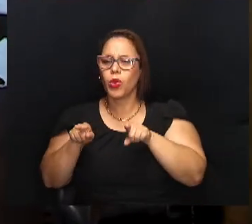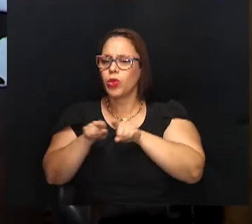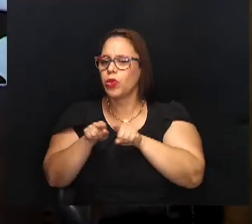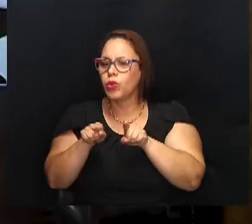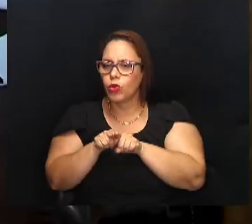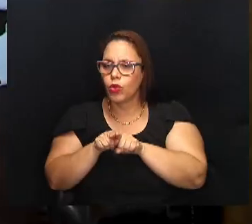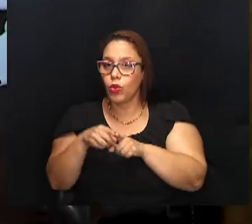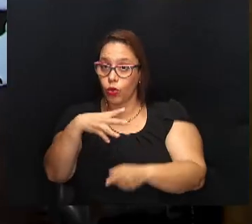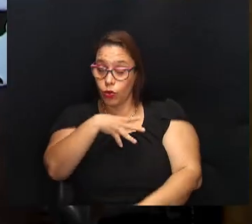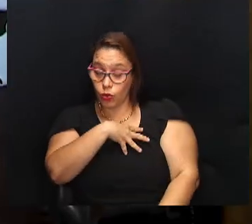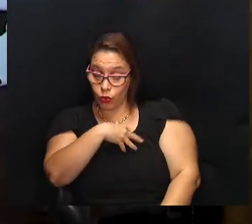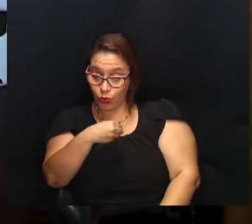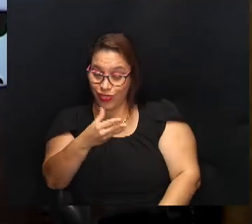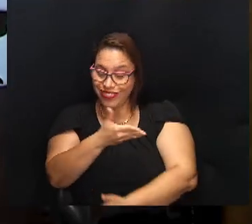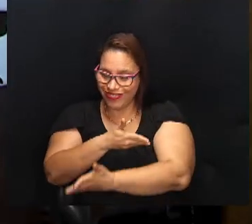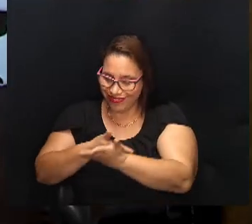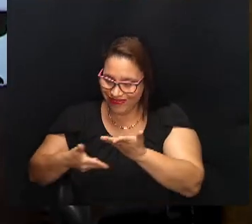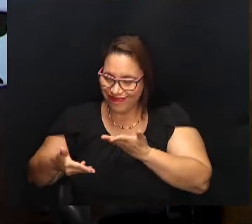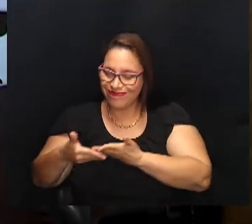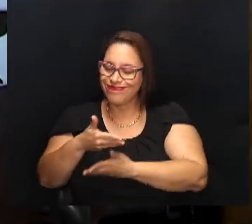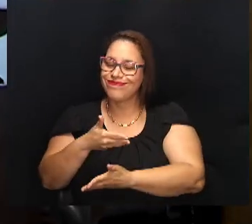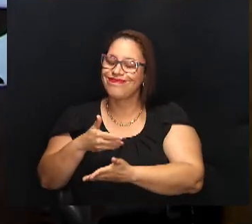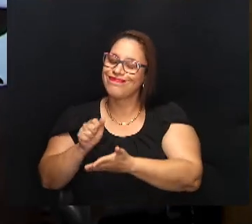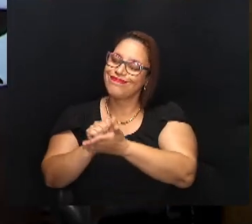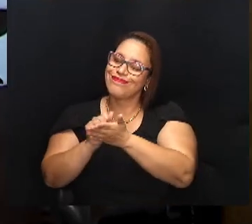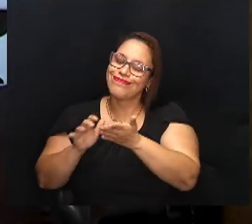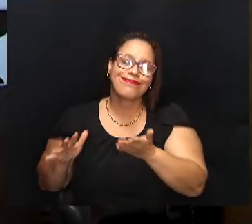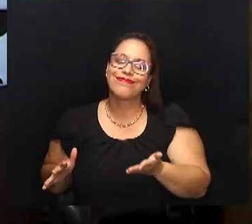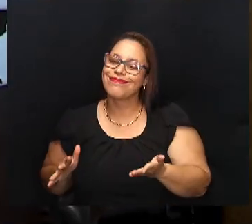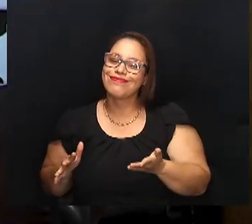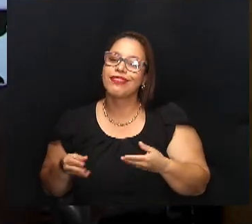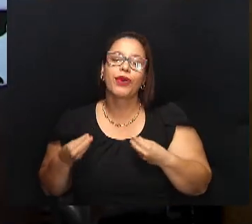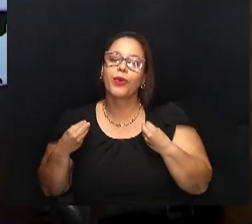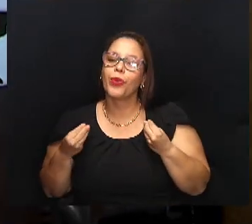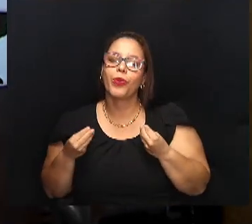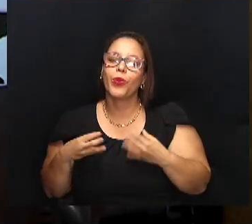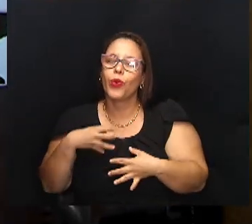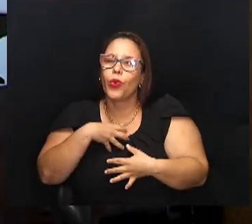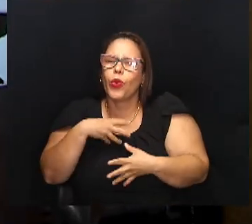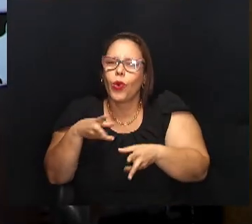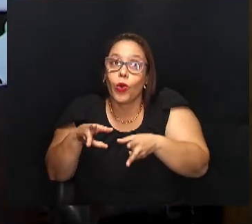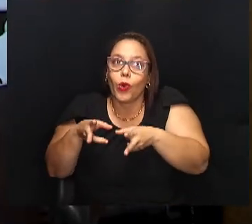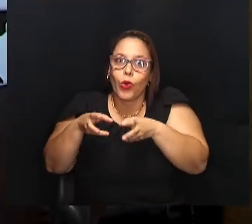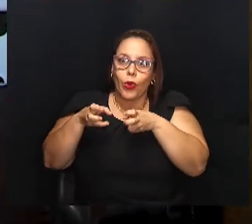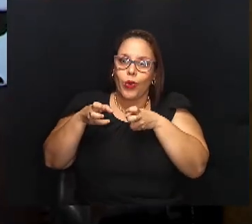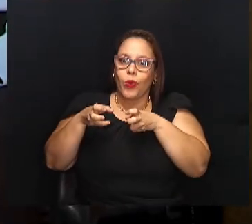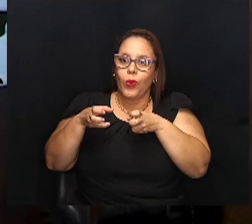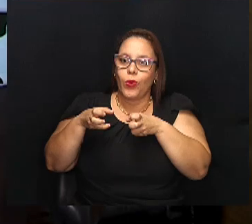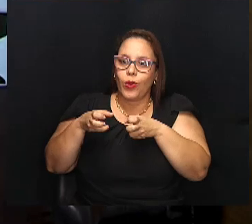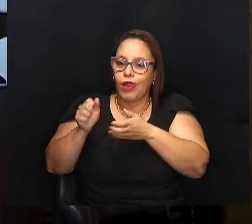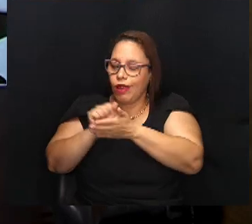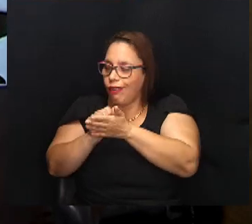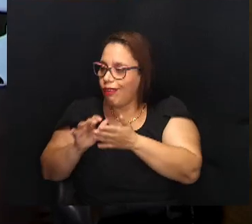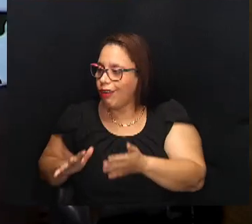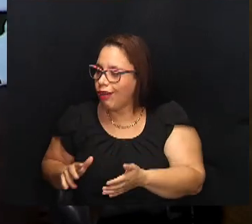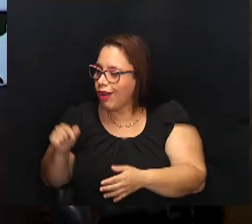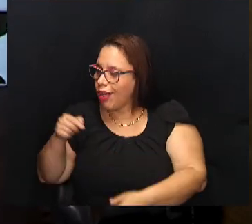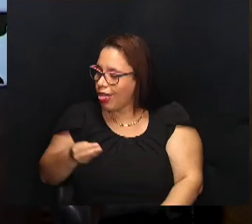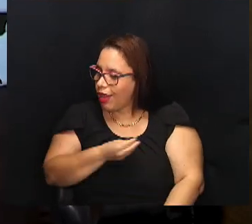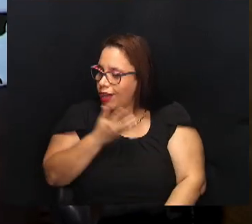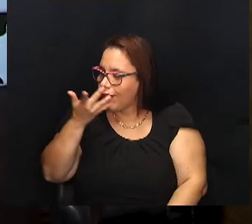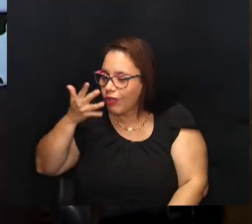tem o filho que participa, né, dessa atividade, como que você enxerga, né, essa atividade na vida